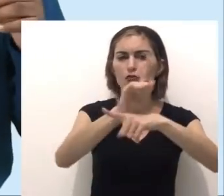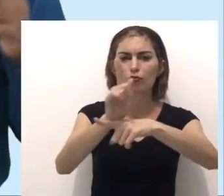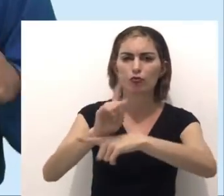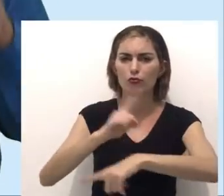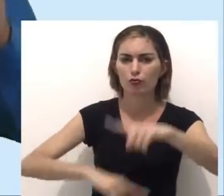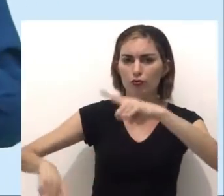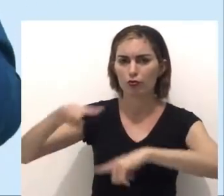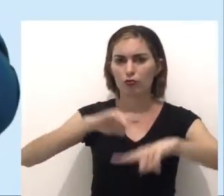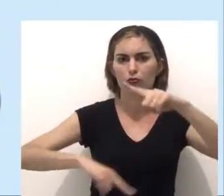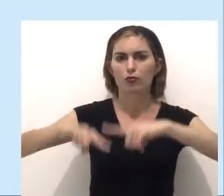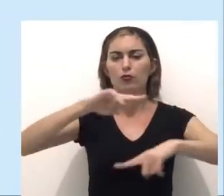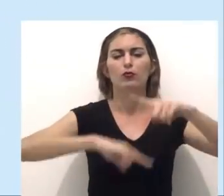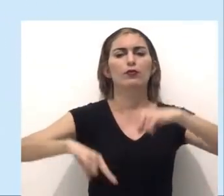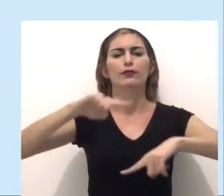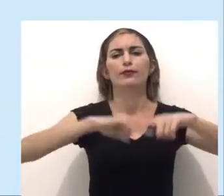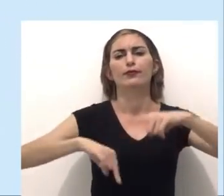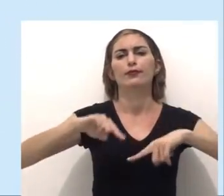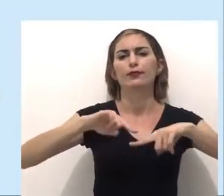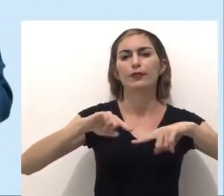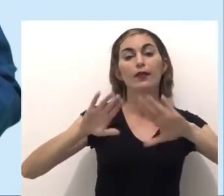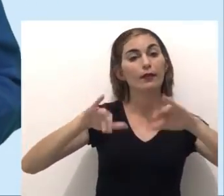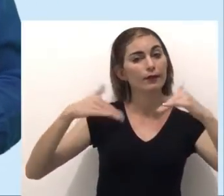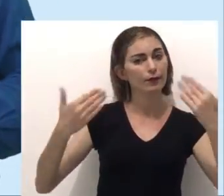para gerenciar o que é o seu principado.